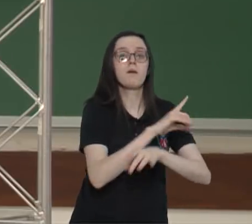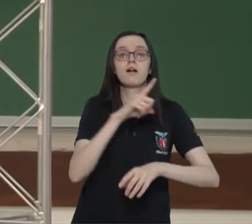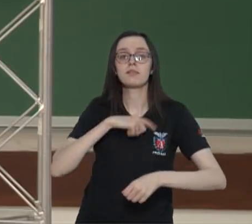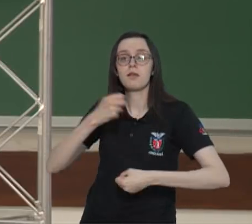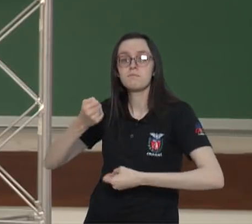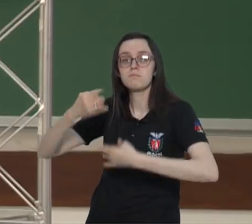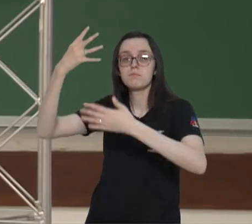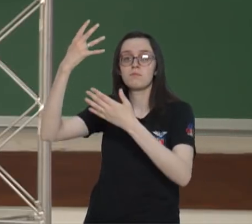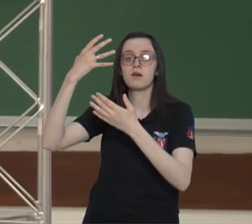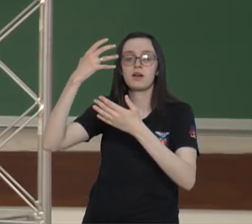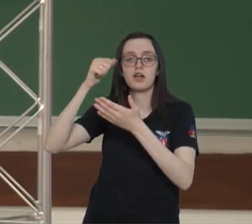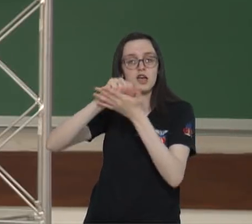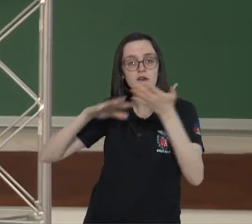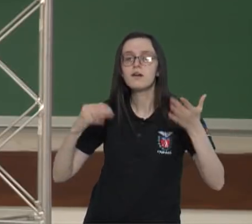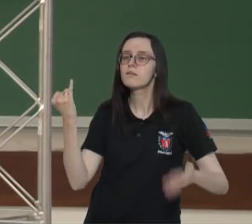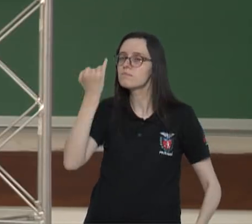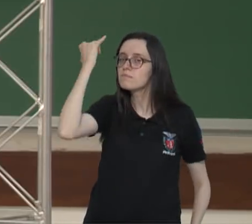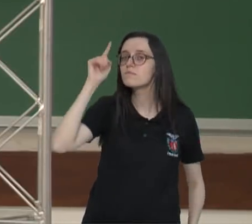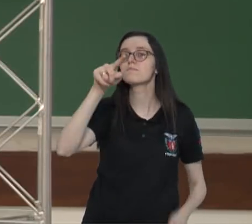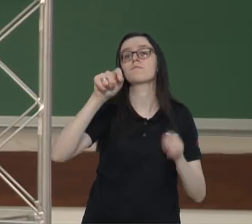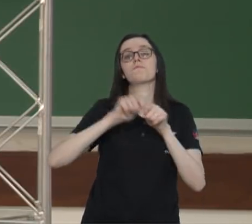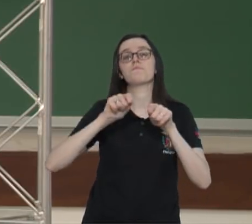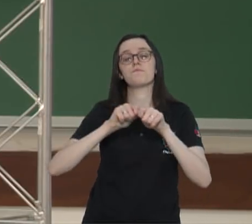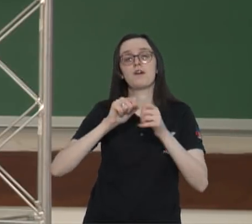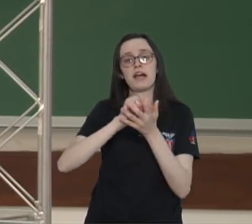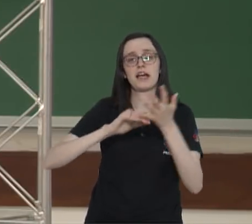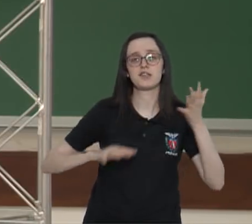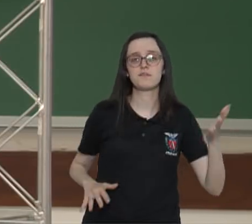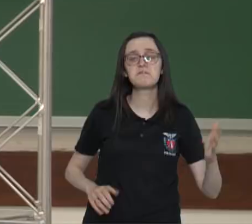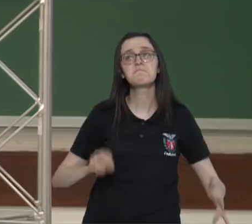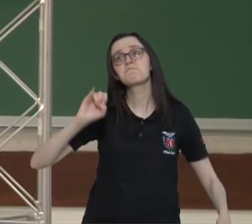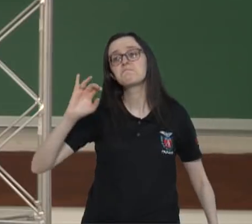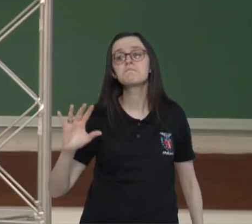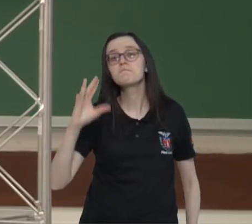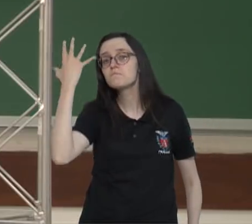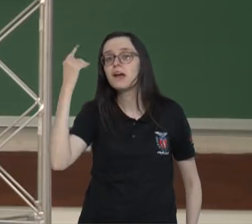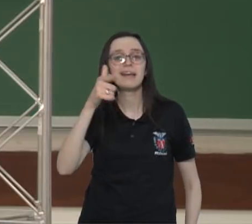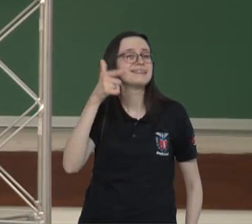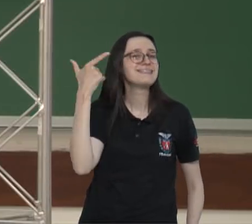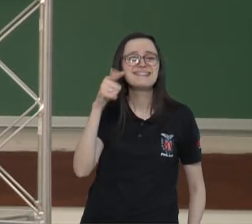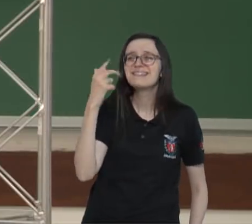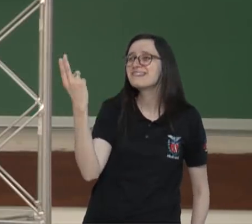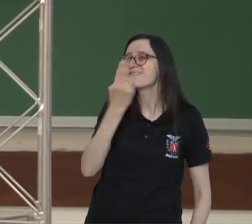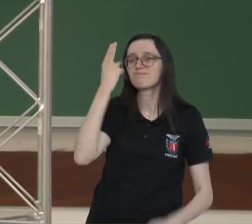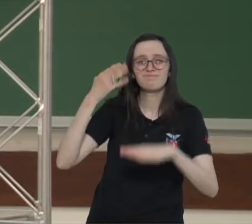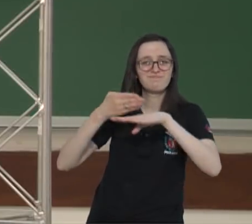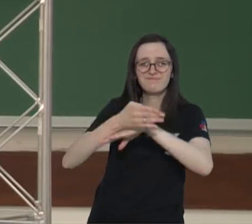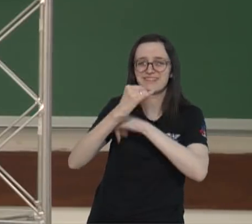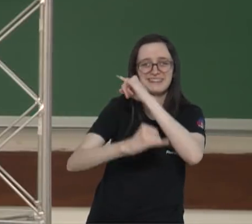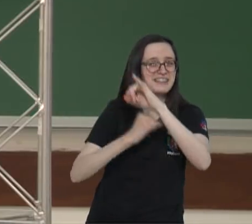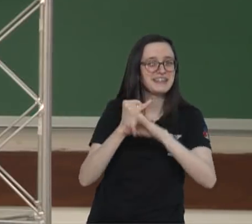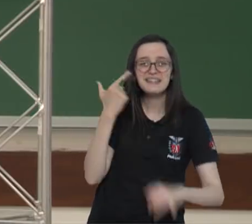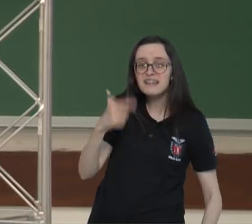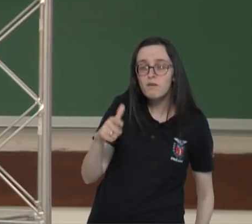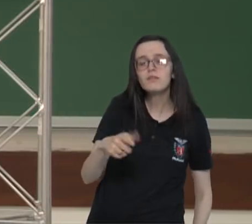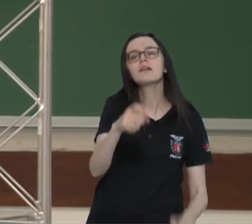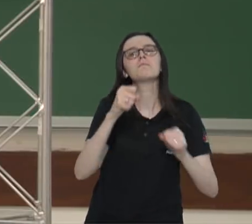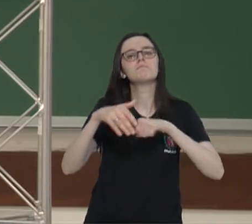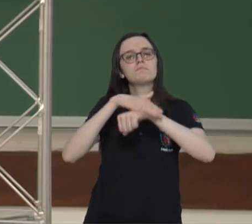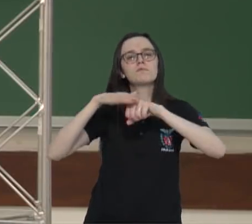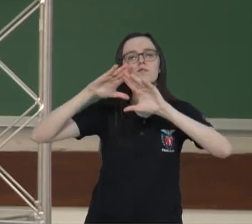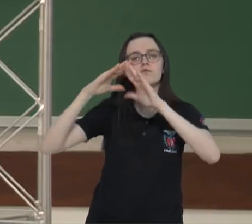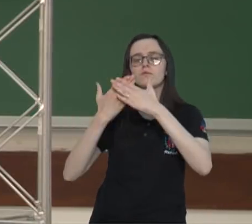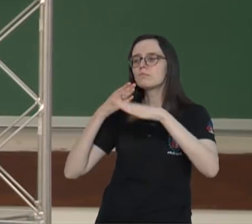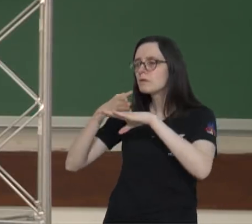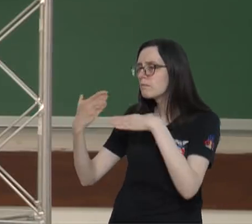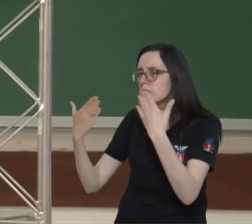atividades propostas, é muito importante que você faça essas atividades. Caso você não tenha acesso à internet, você conversa lá com a sua